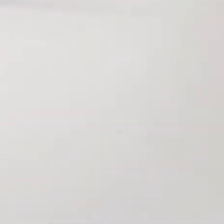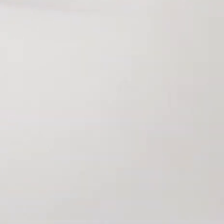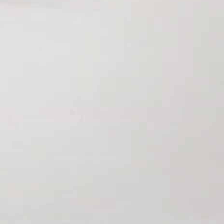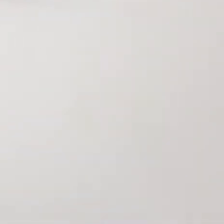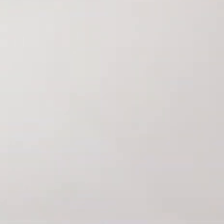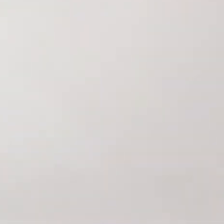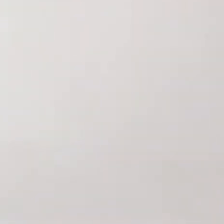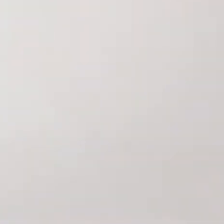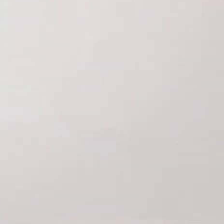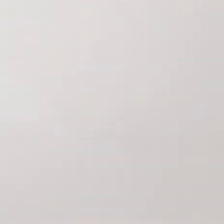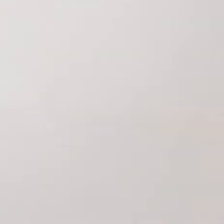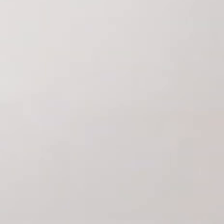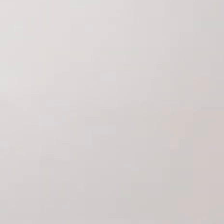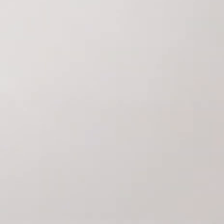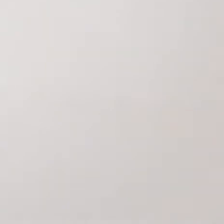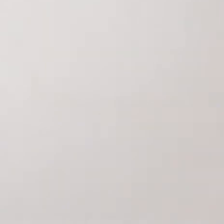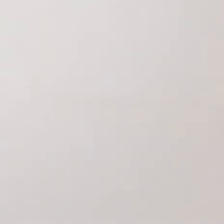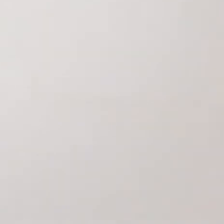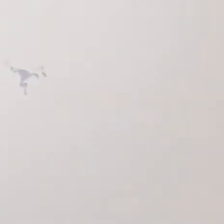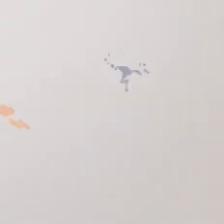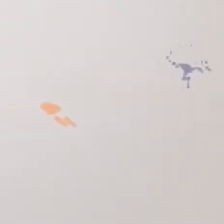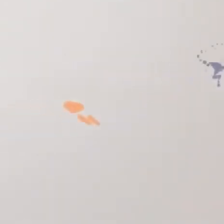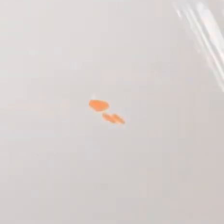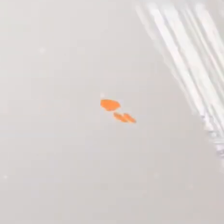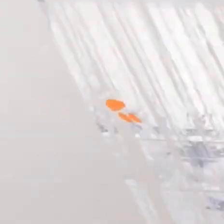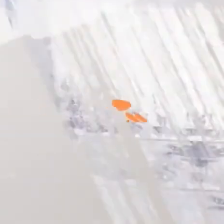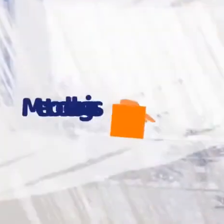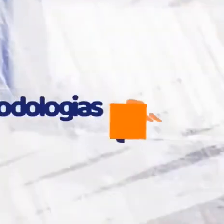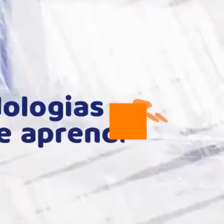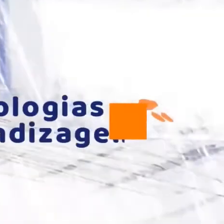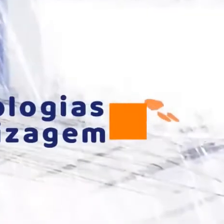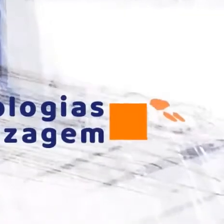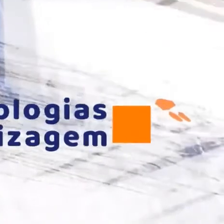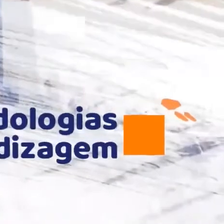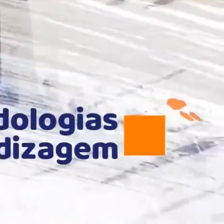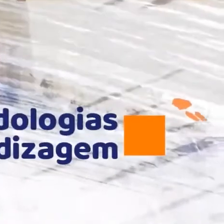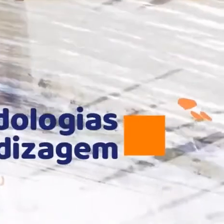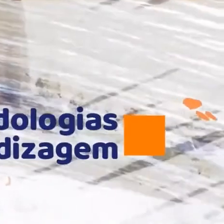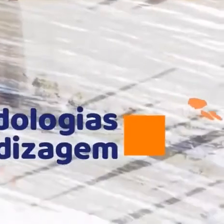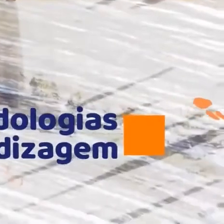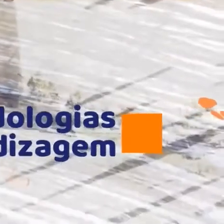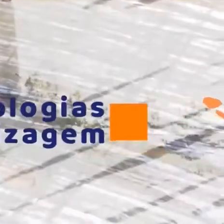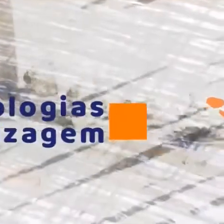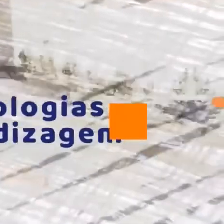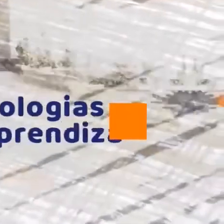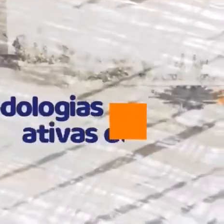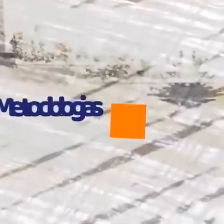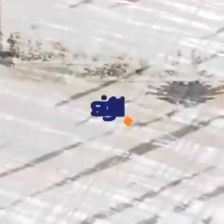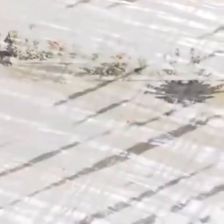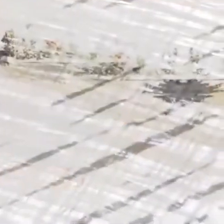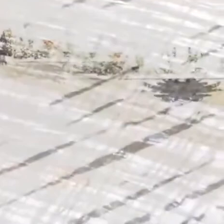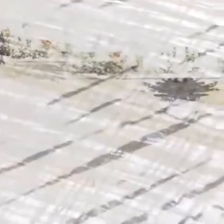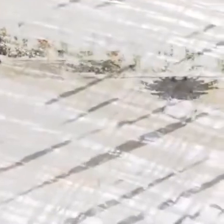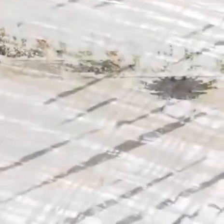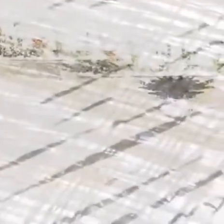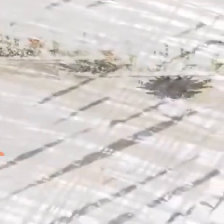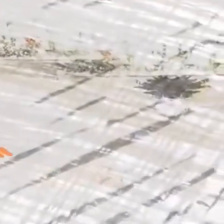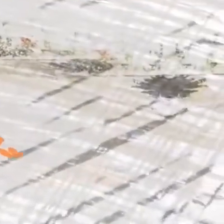Sabemos que o futuro não pode parar. Por isso, o Colégio Integra Mais dispõe de metodologias ativas de